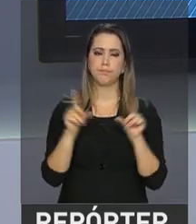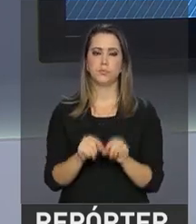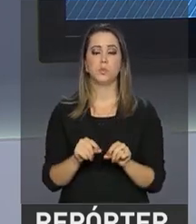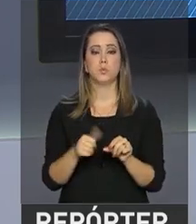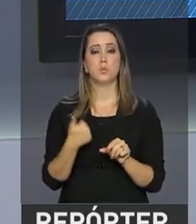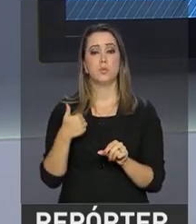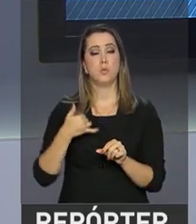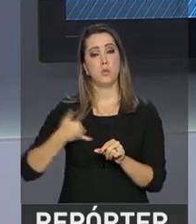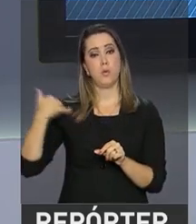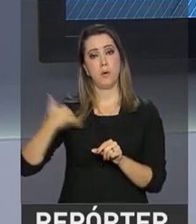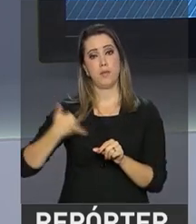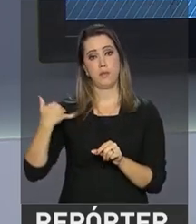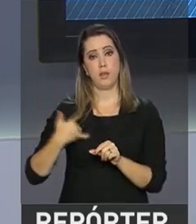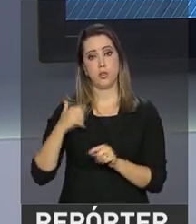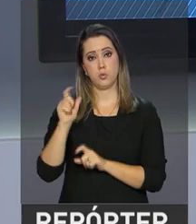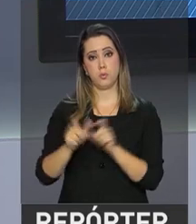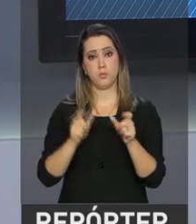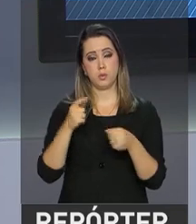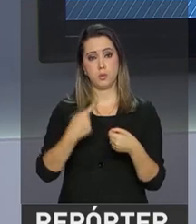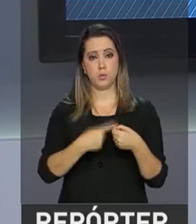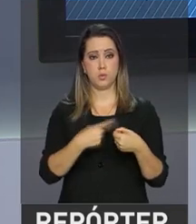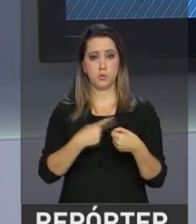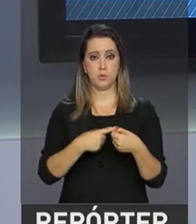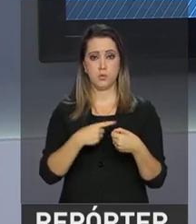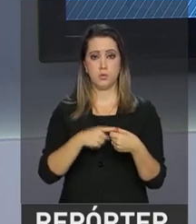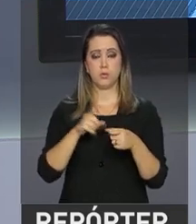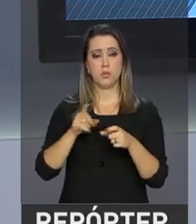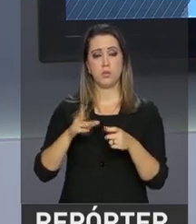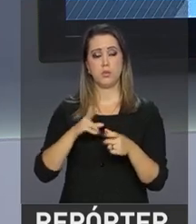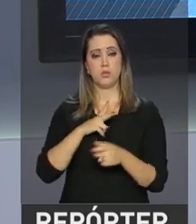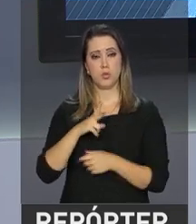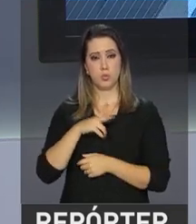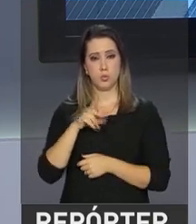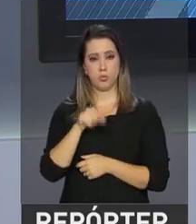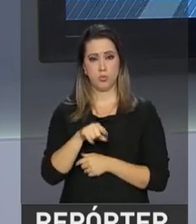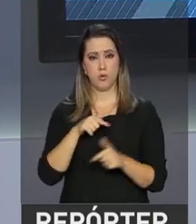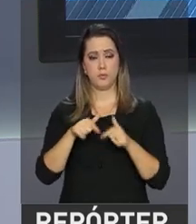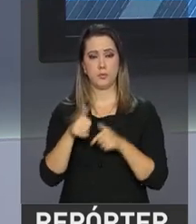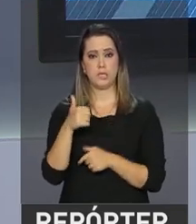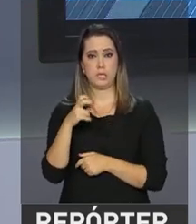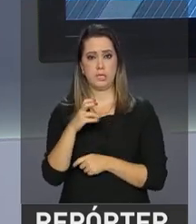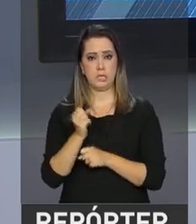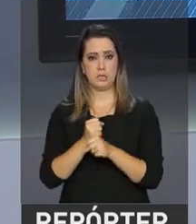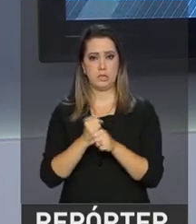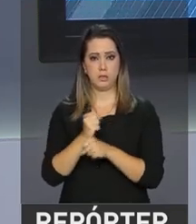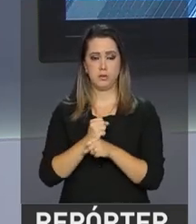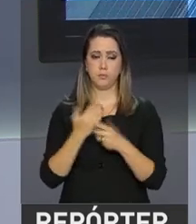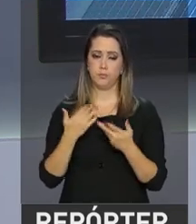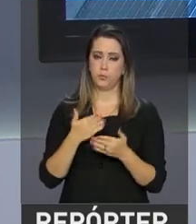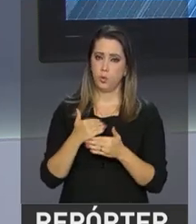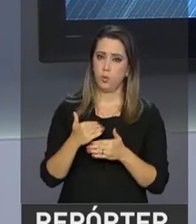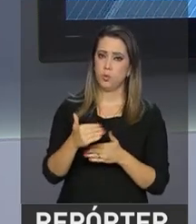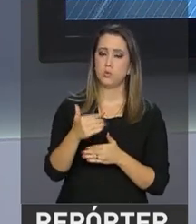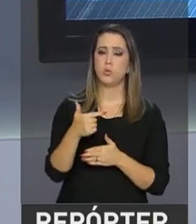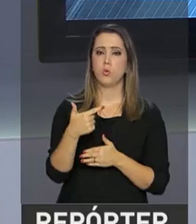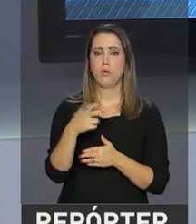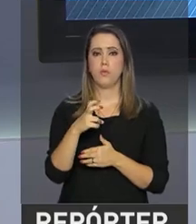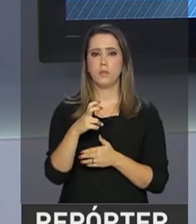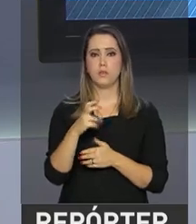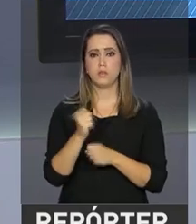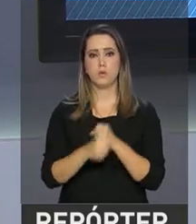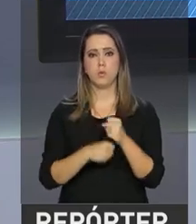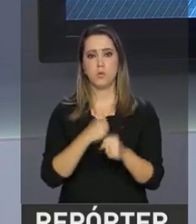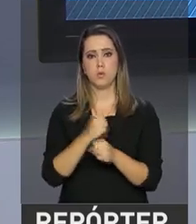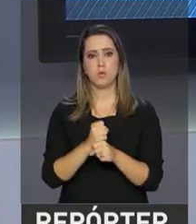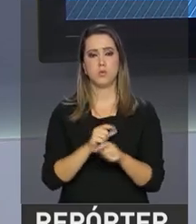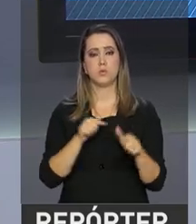mínimo de contribuição para os trabalhadores da iniciativa privada, que será de 15 anos. E manteve os 25 anos como tempo mínimo de